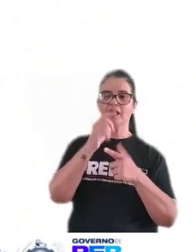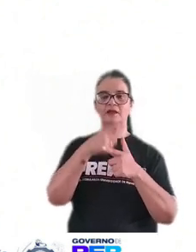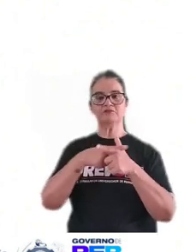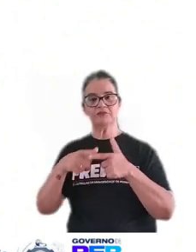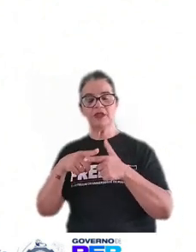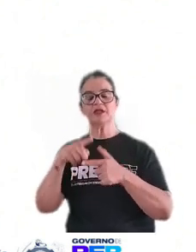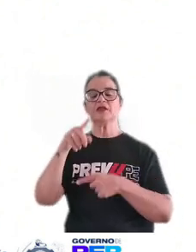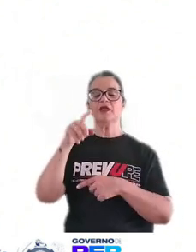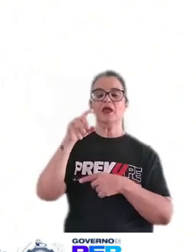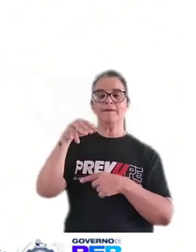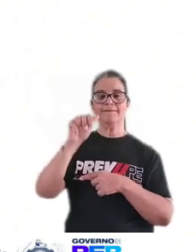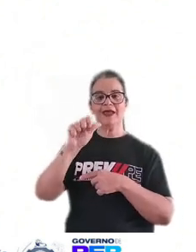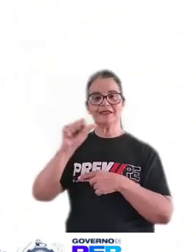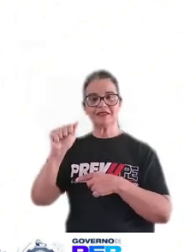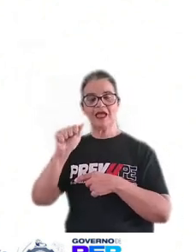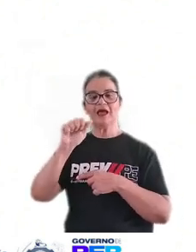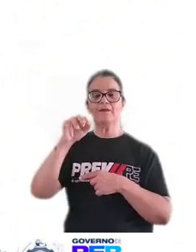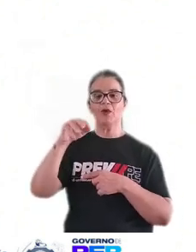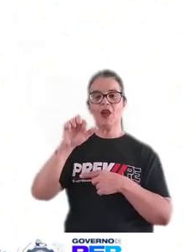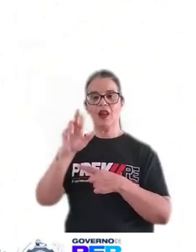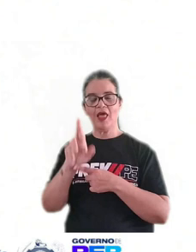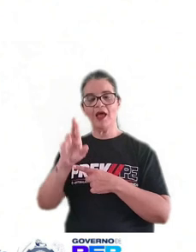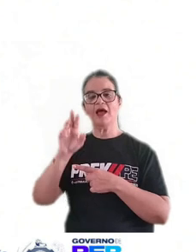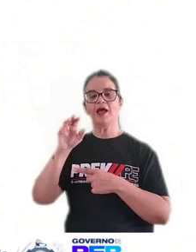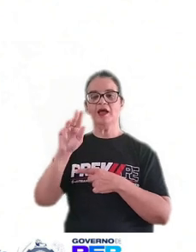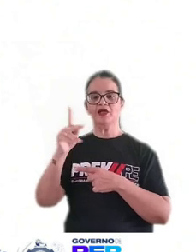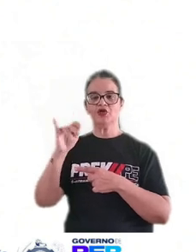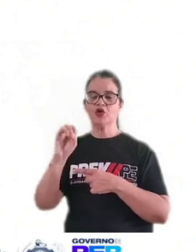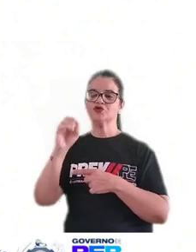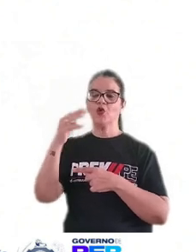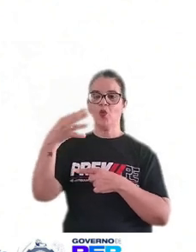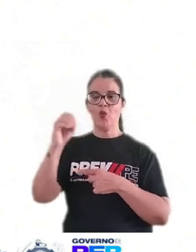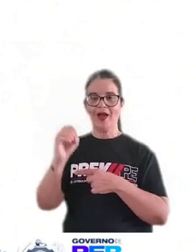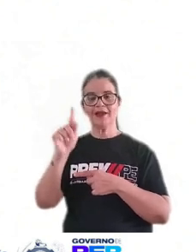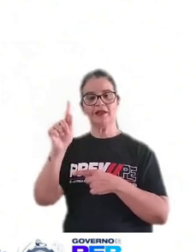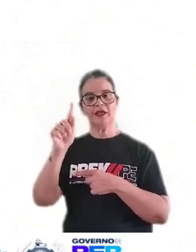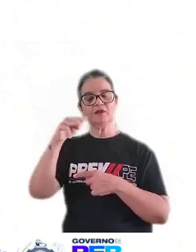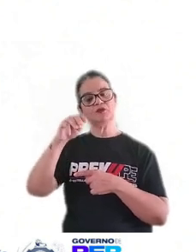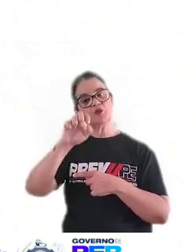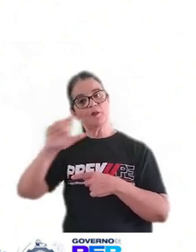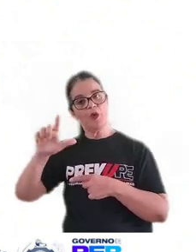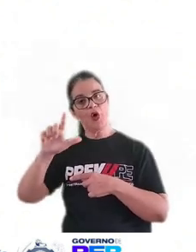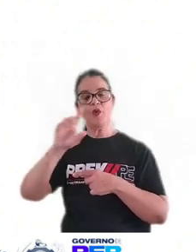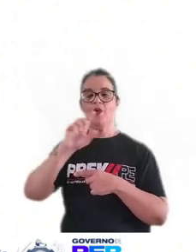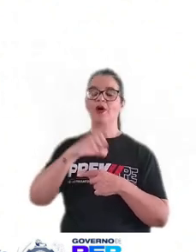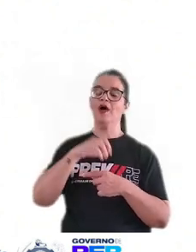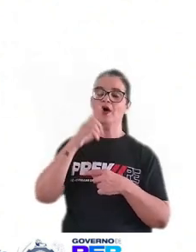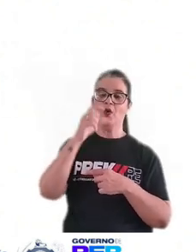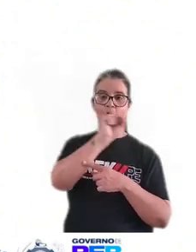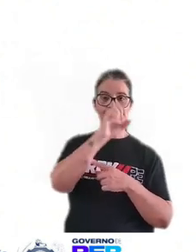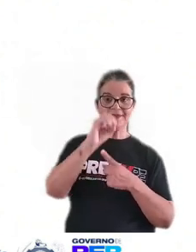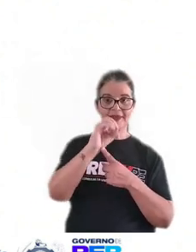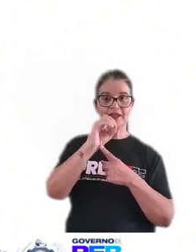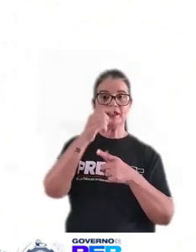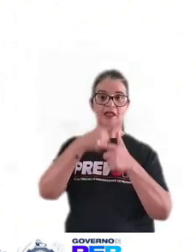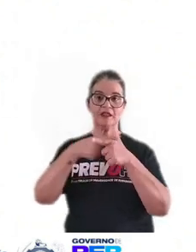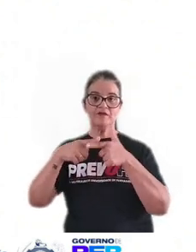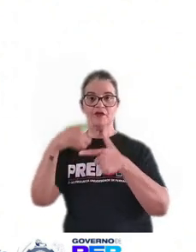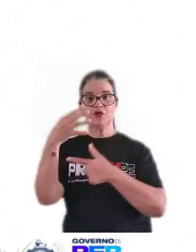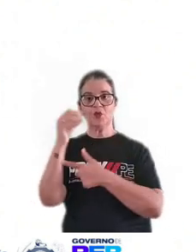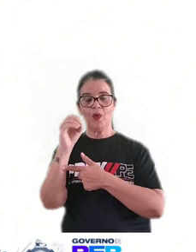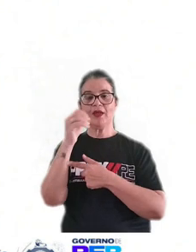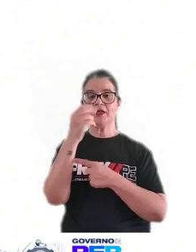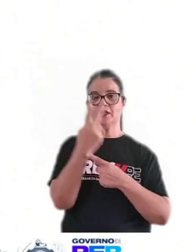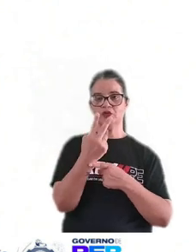80, pela massa molar do hidróxido, no caso, 40 gramas por mol. Ou seja, 80